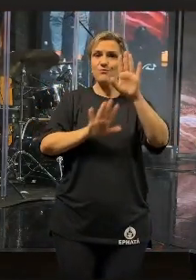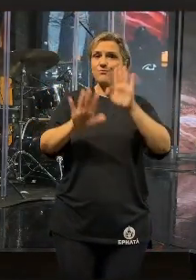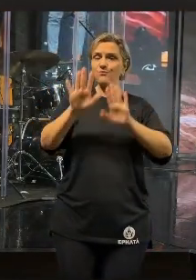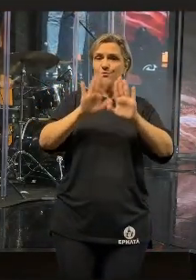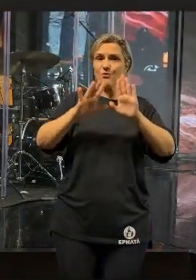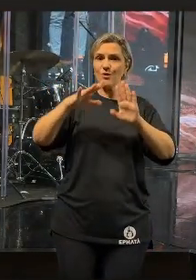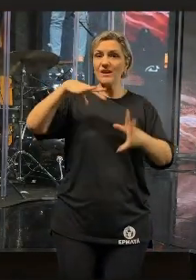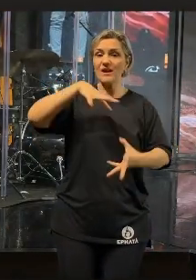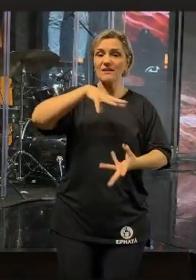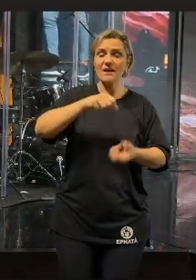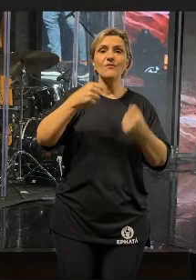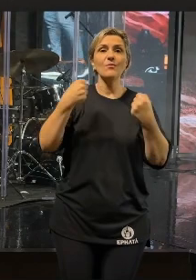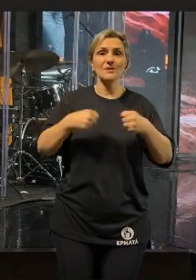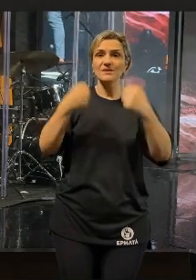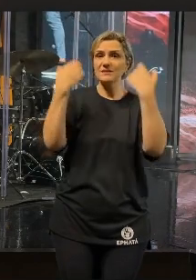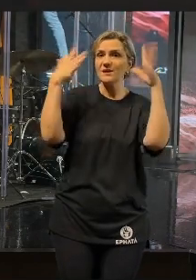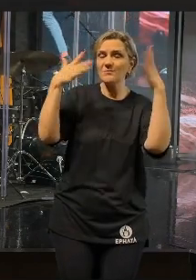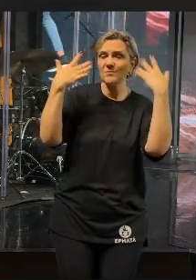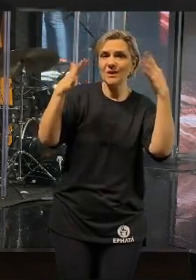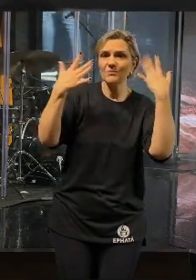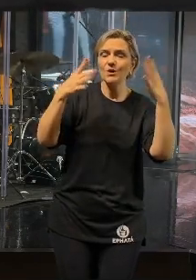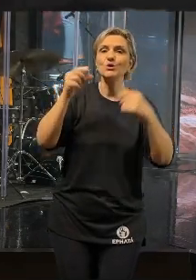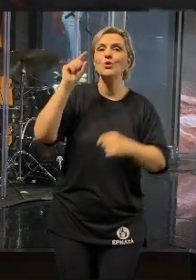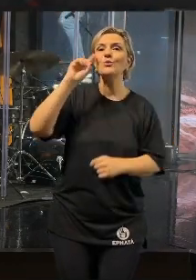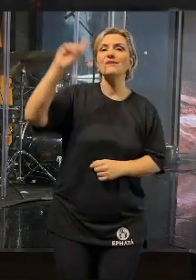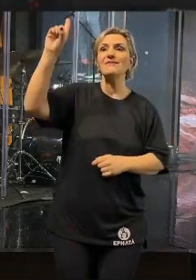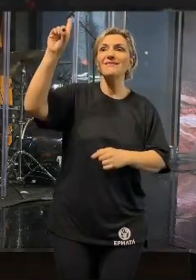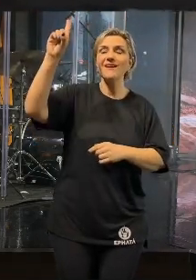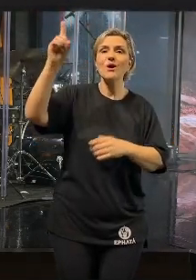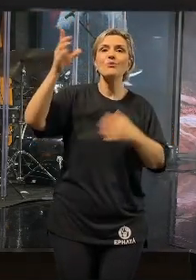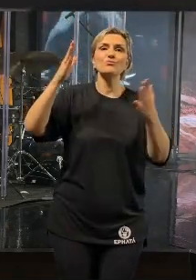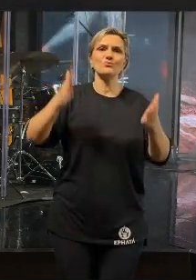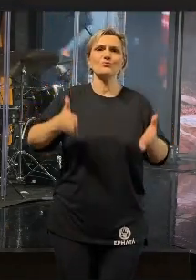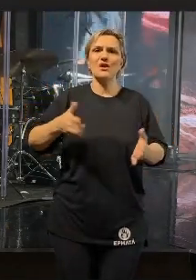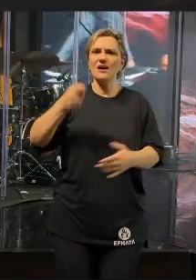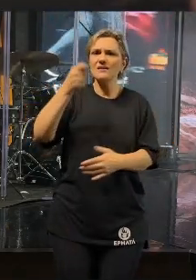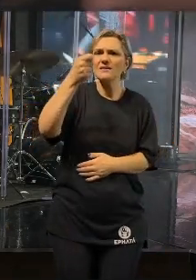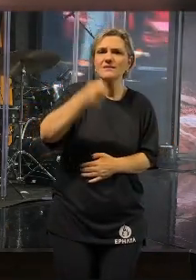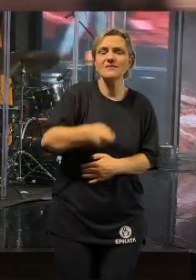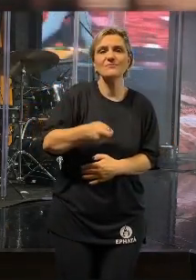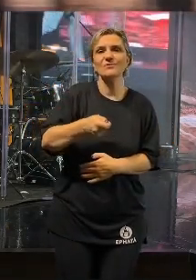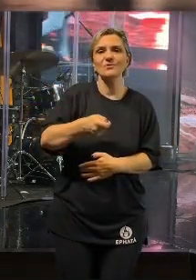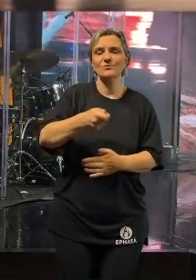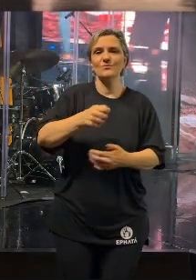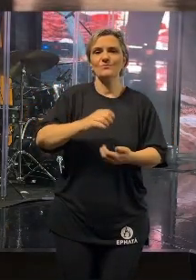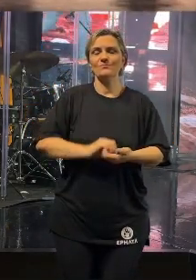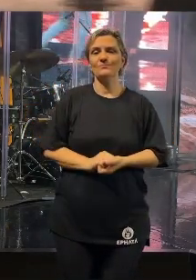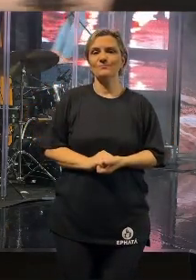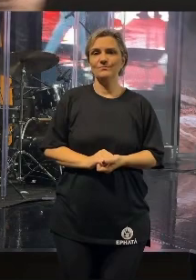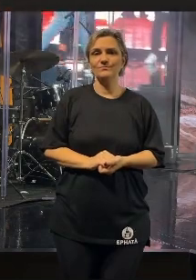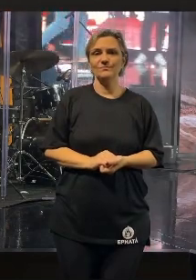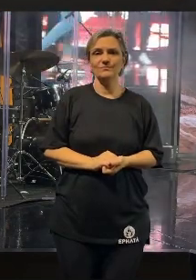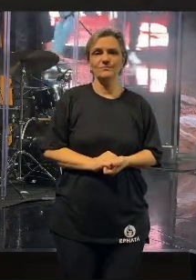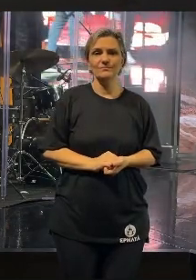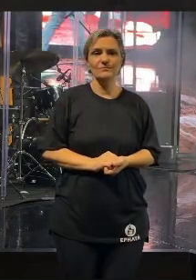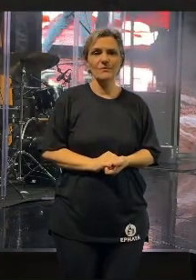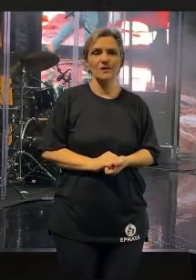que aplaudir aquilo que Deus já estabeleceu.